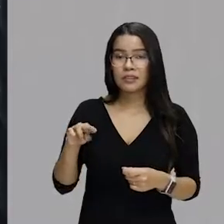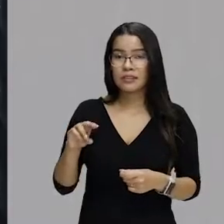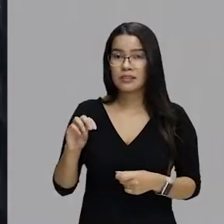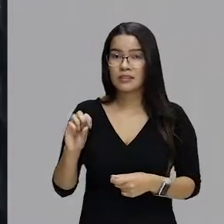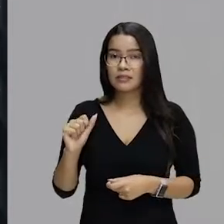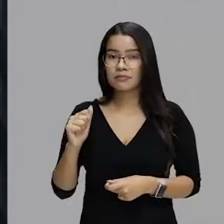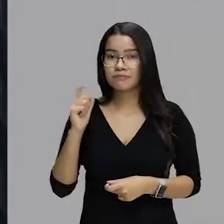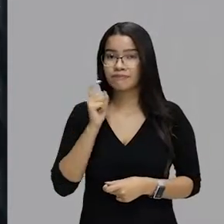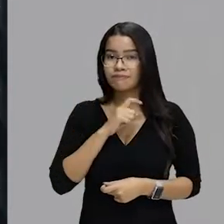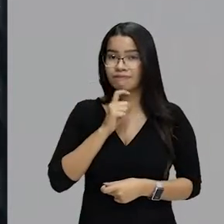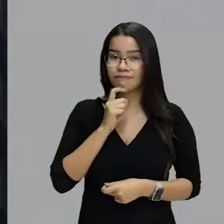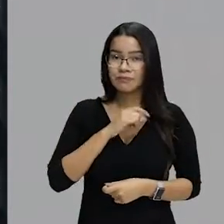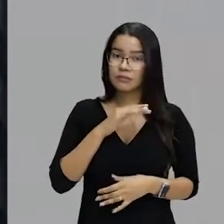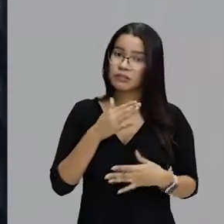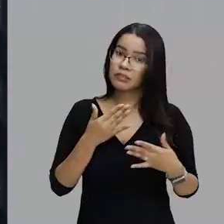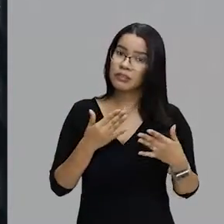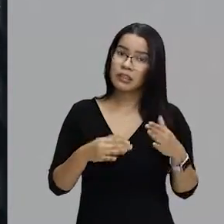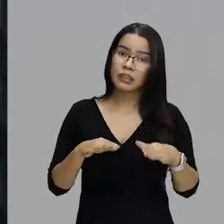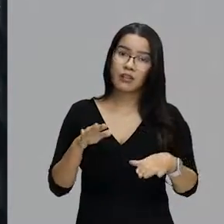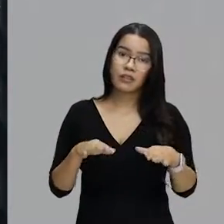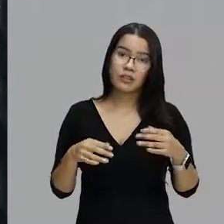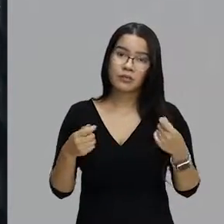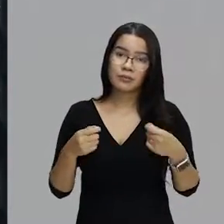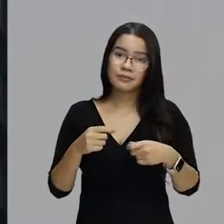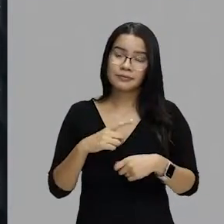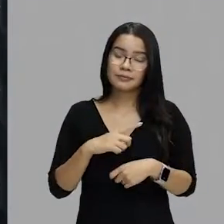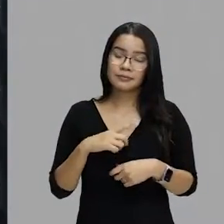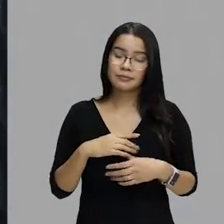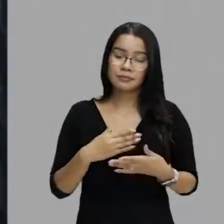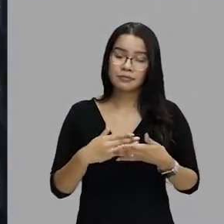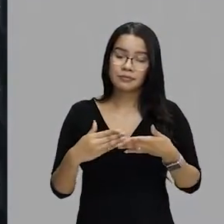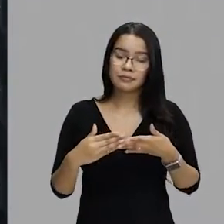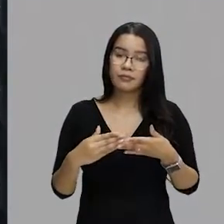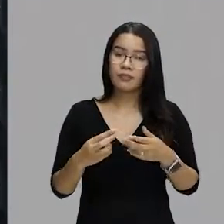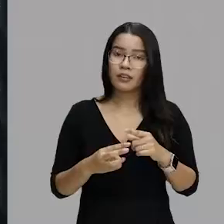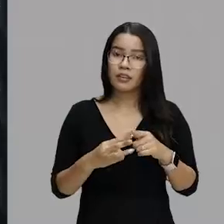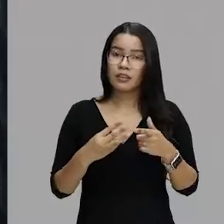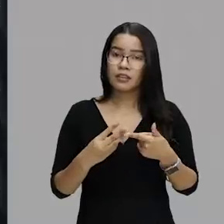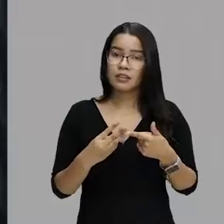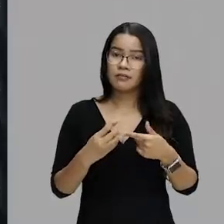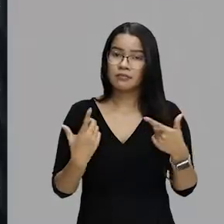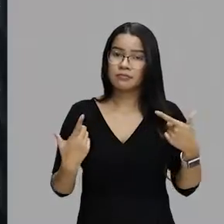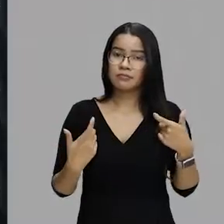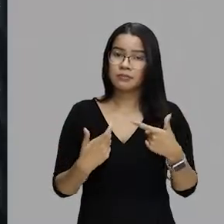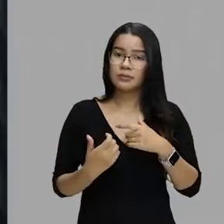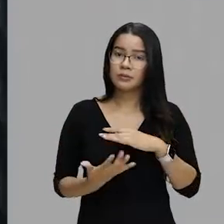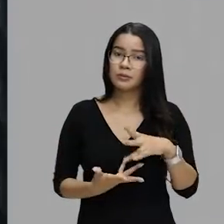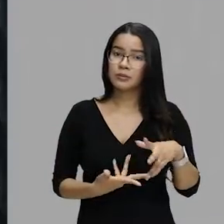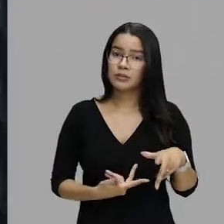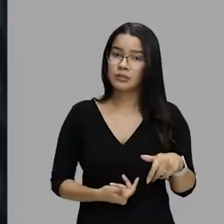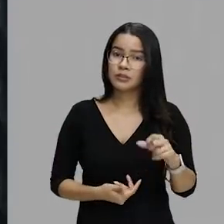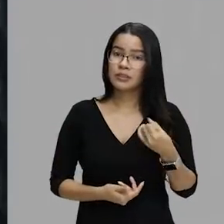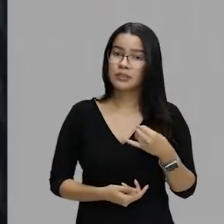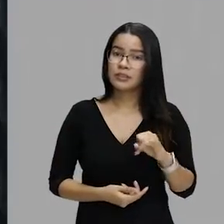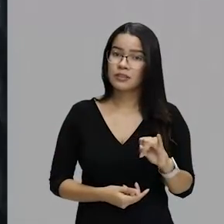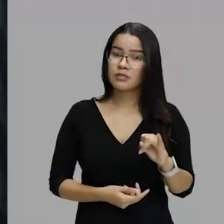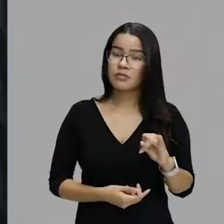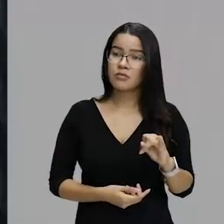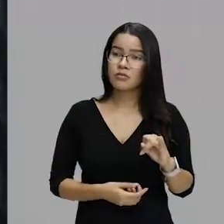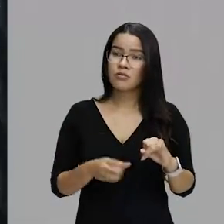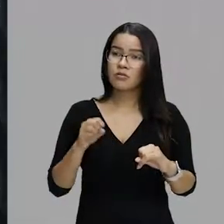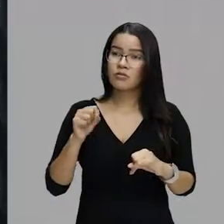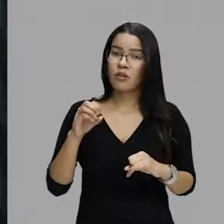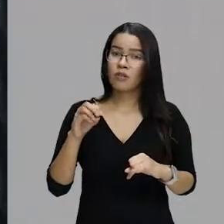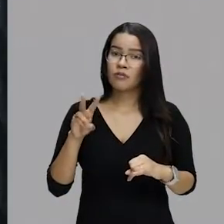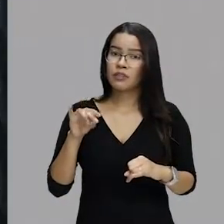que provavelmente poderíamos ter tido, a partir daqui, uma terceira guerra mundial se os soviéticos não